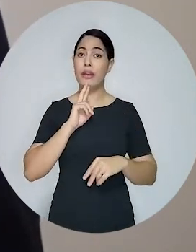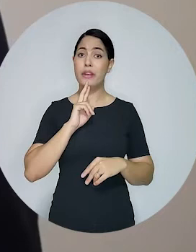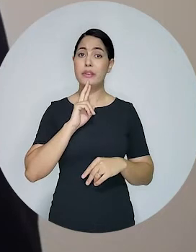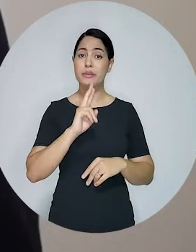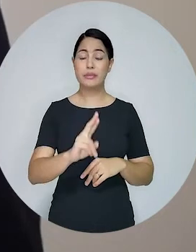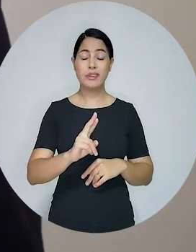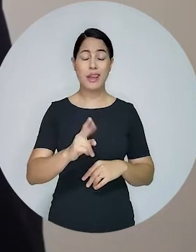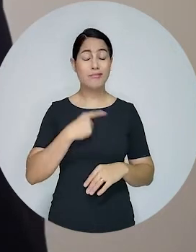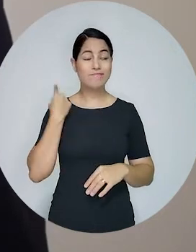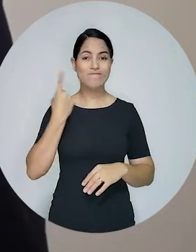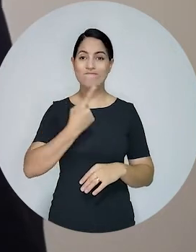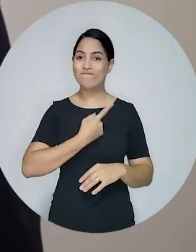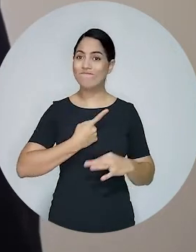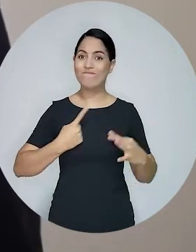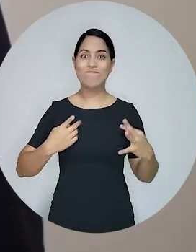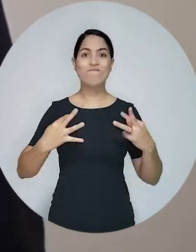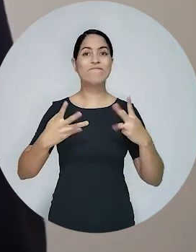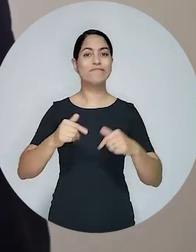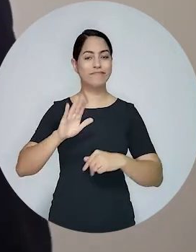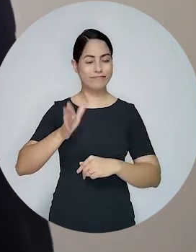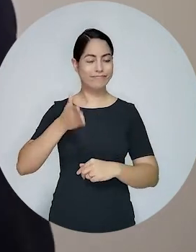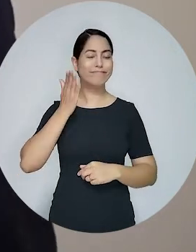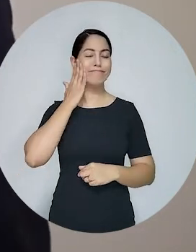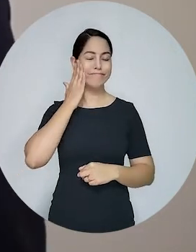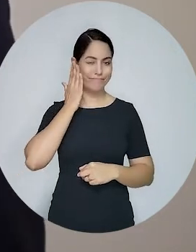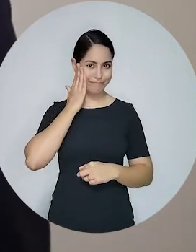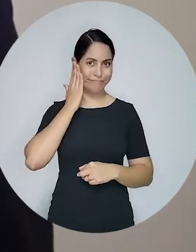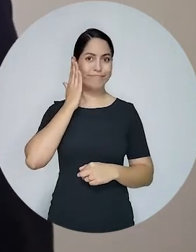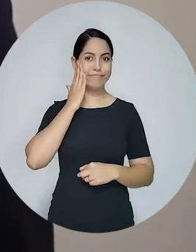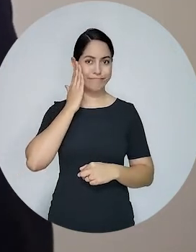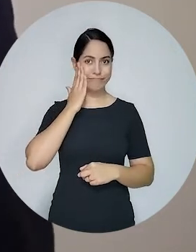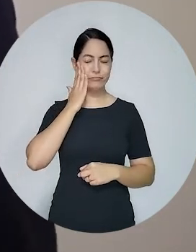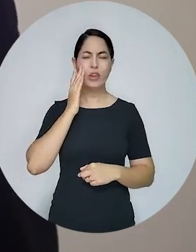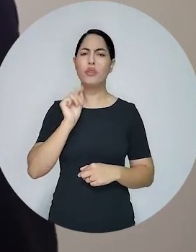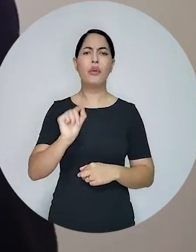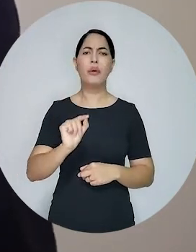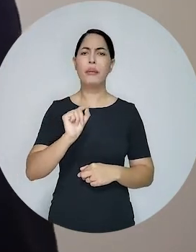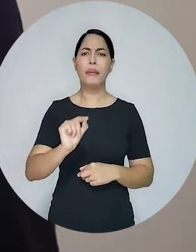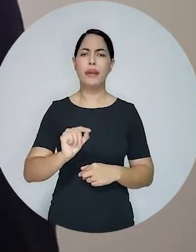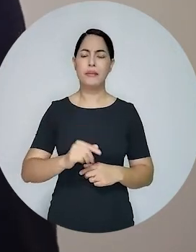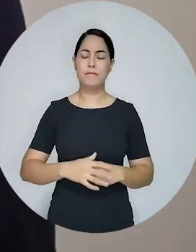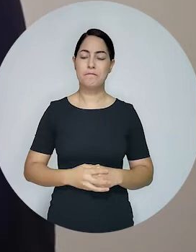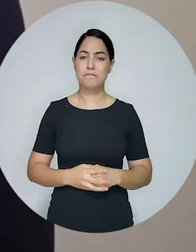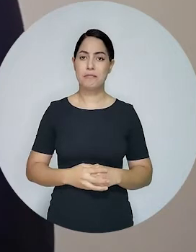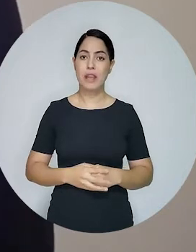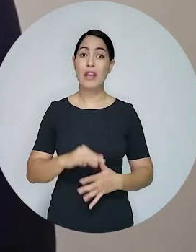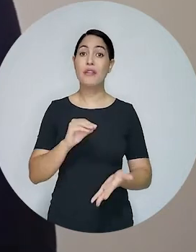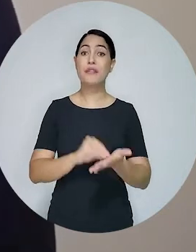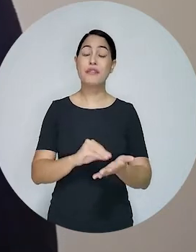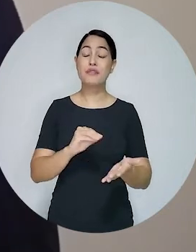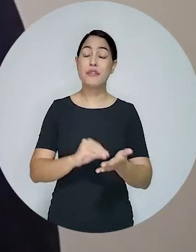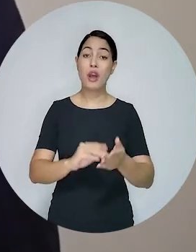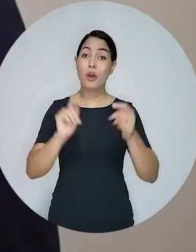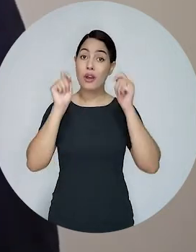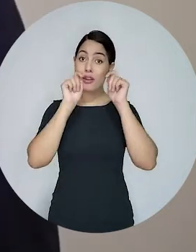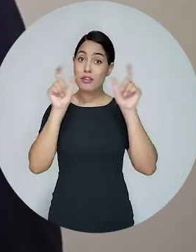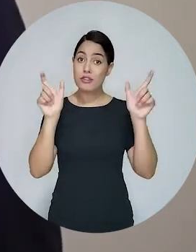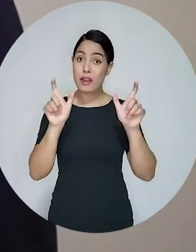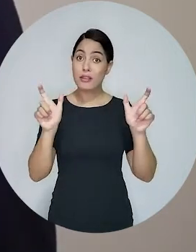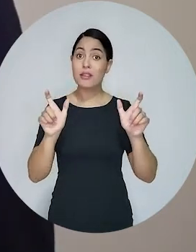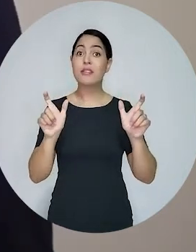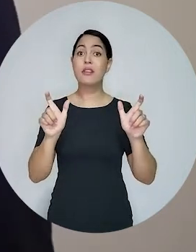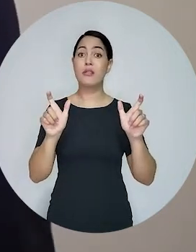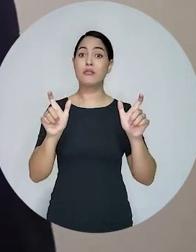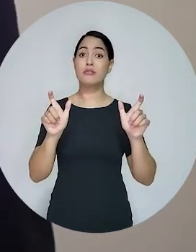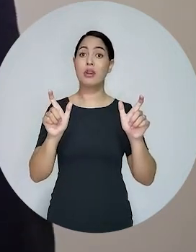cujo resultado nós todos sabemos, a história recente conta, justamente foi uma desatenção